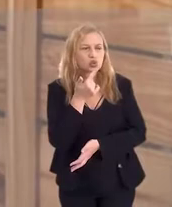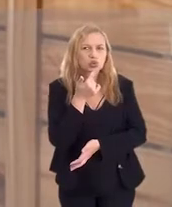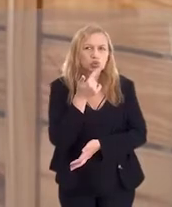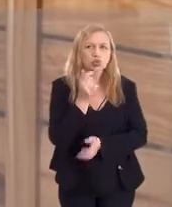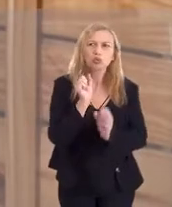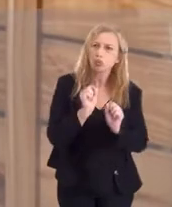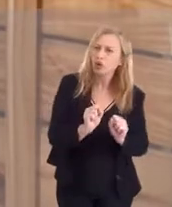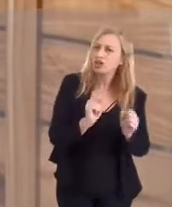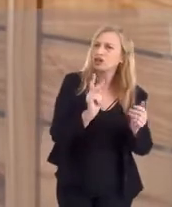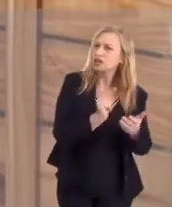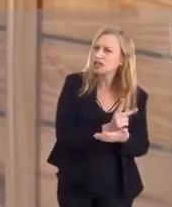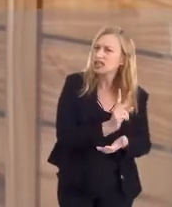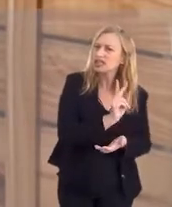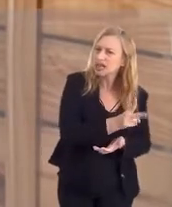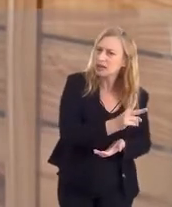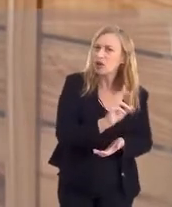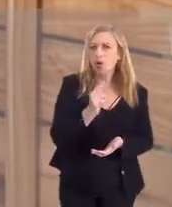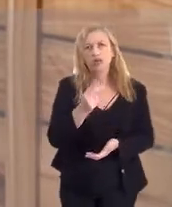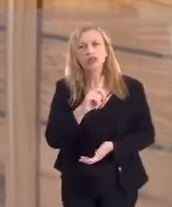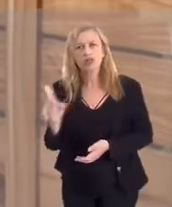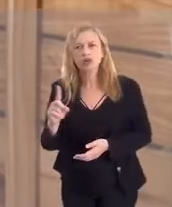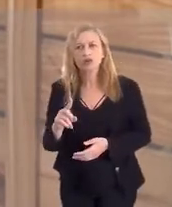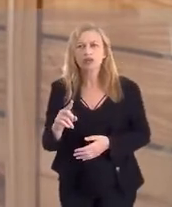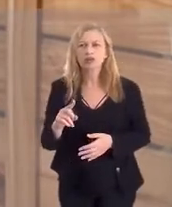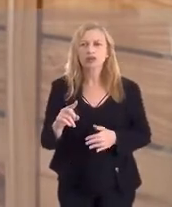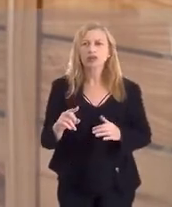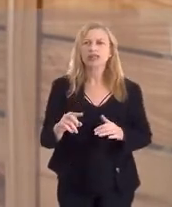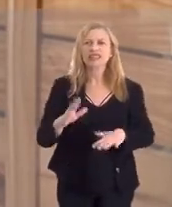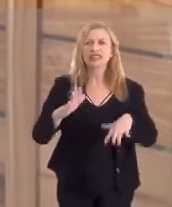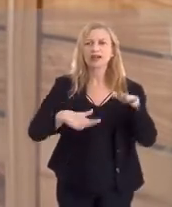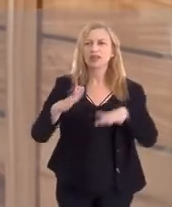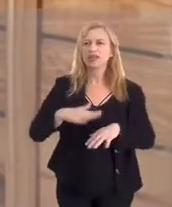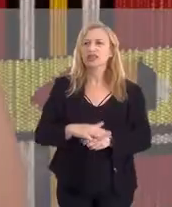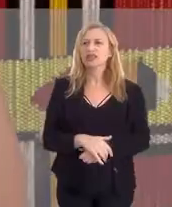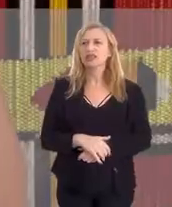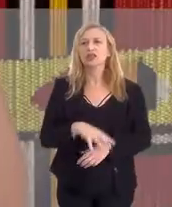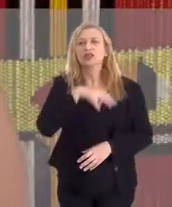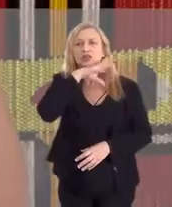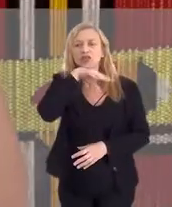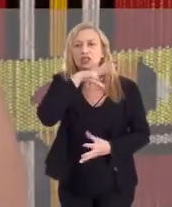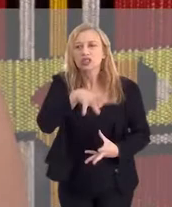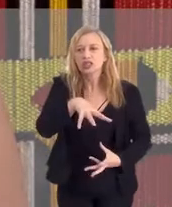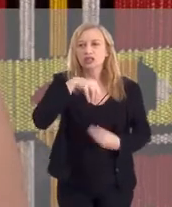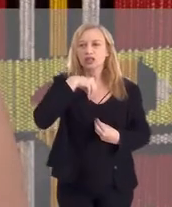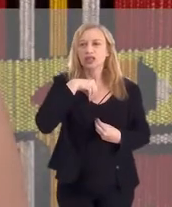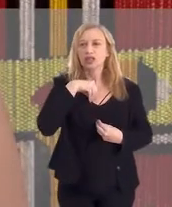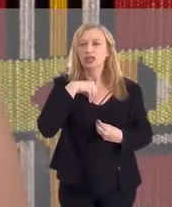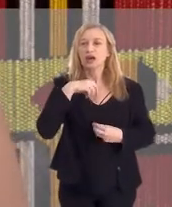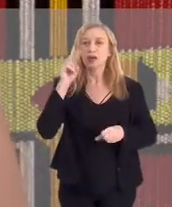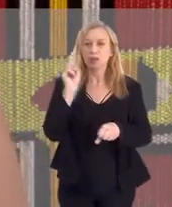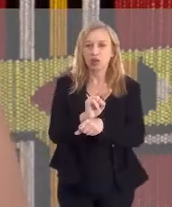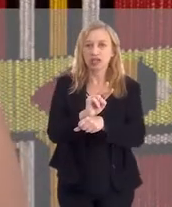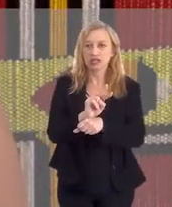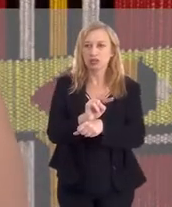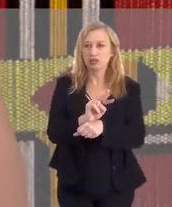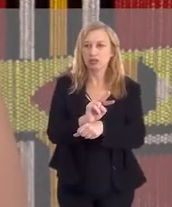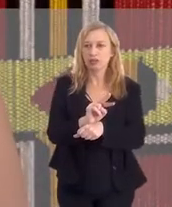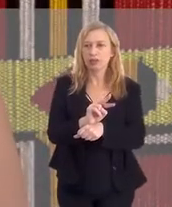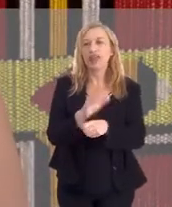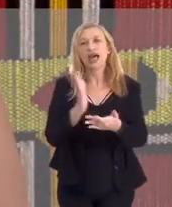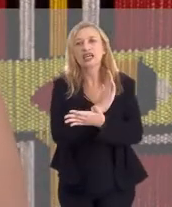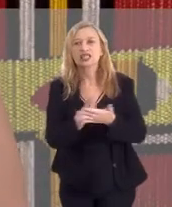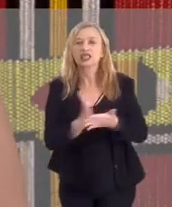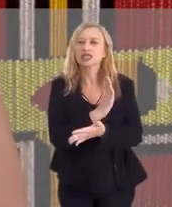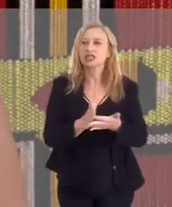que pode acontecer sempre ou não, elas são espaçadas. A dos animais é como forma de proteção.